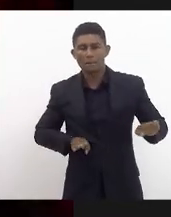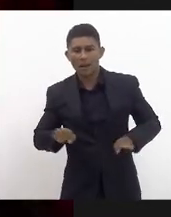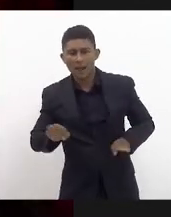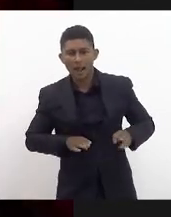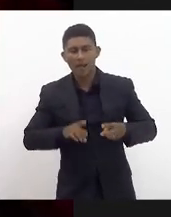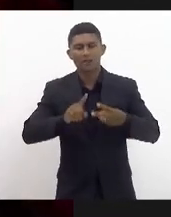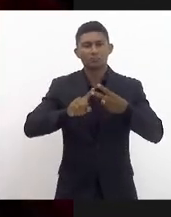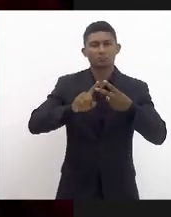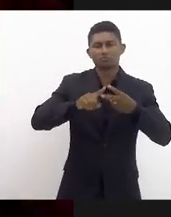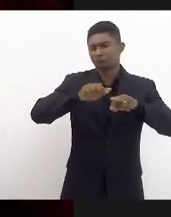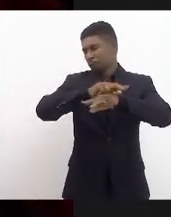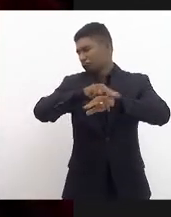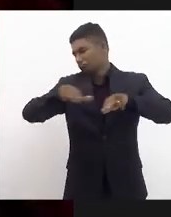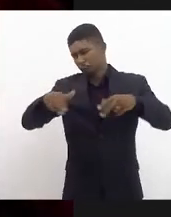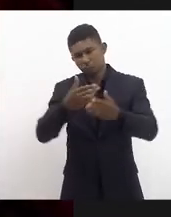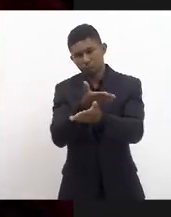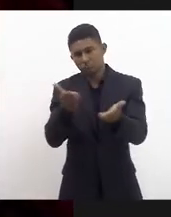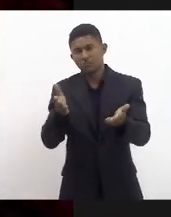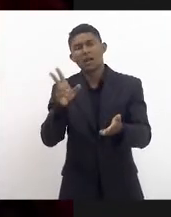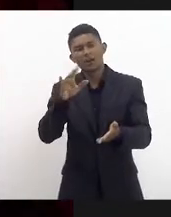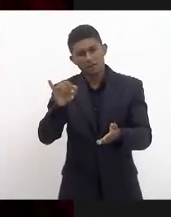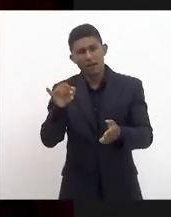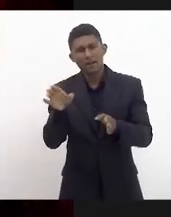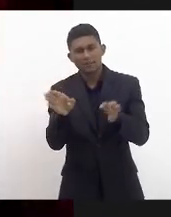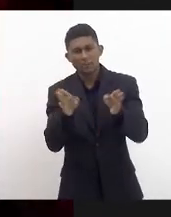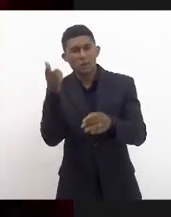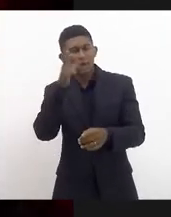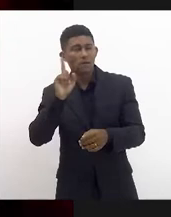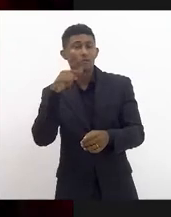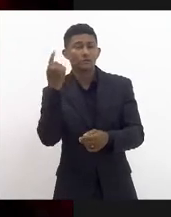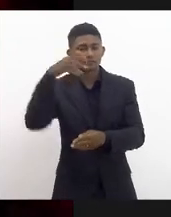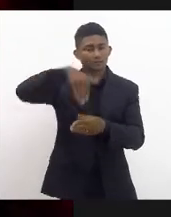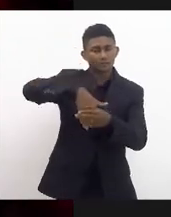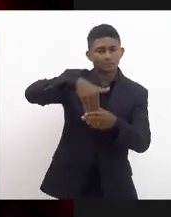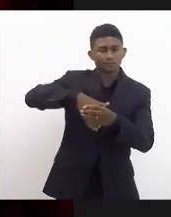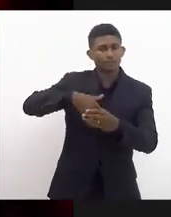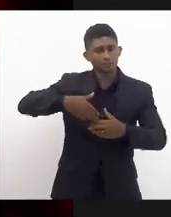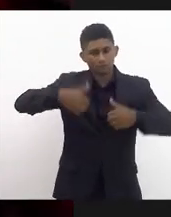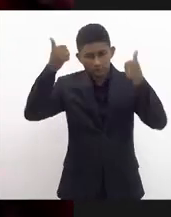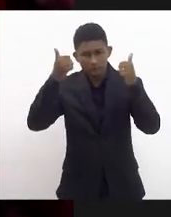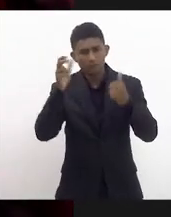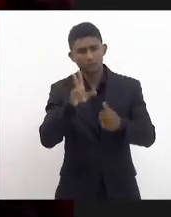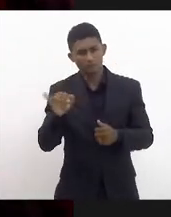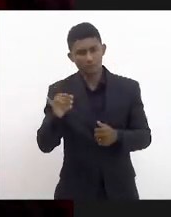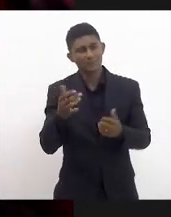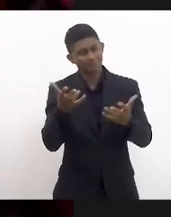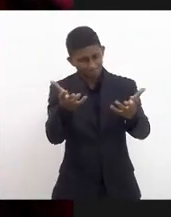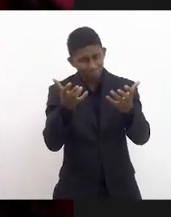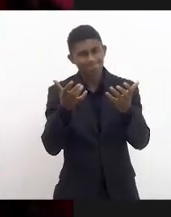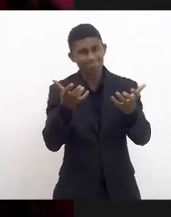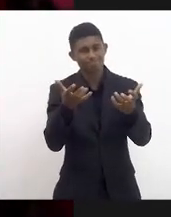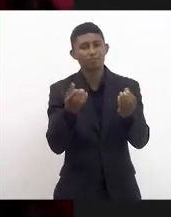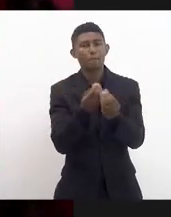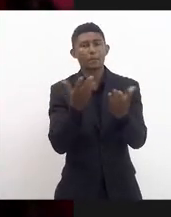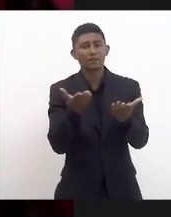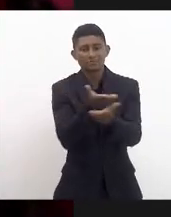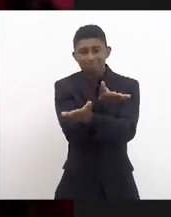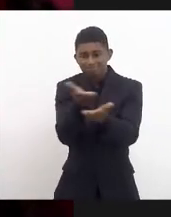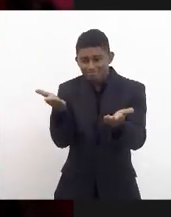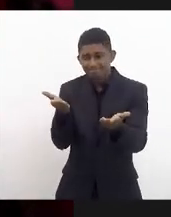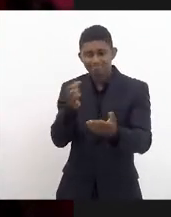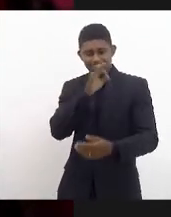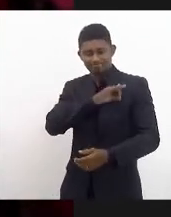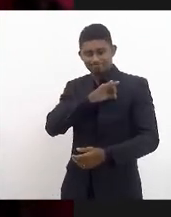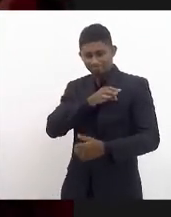a sensibilidade também da gente fazer a melhor votação, a melhor discussão, a melhor votação possível para que a gente garanta o